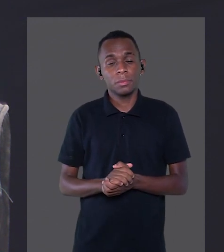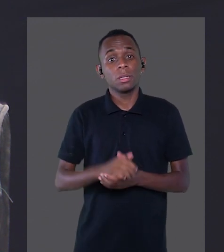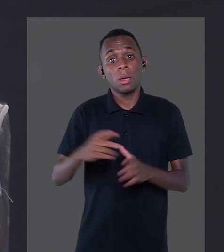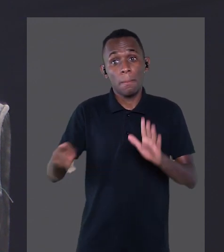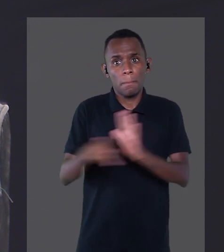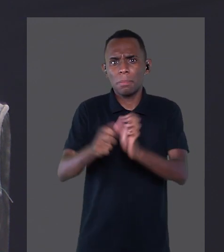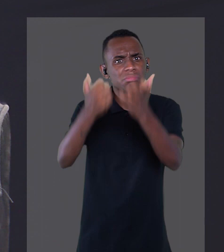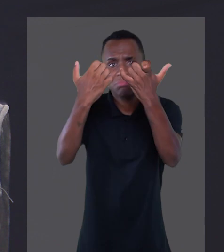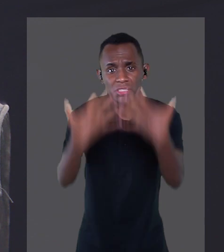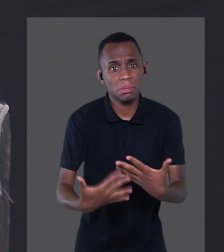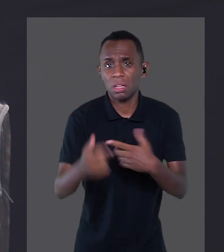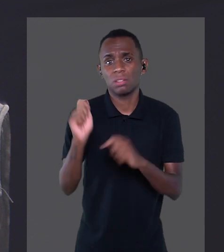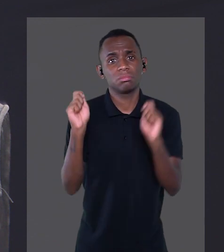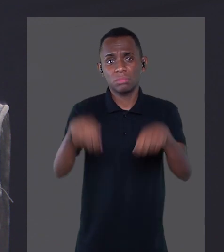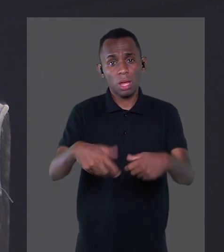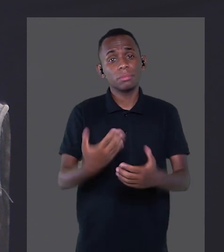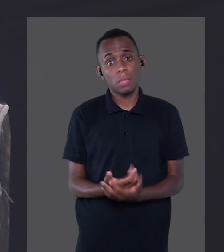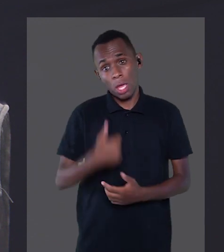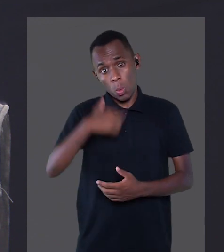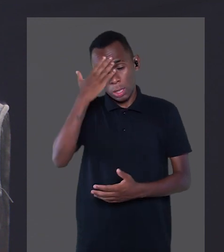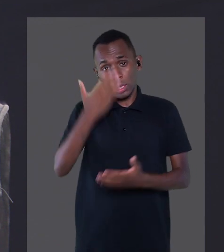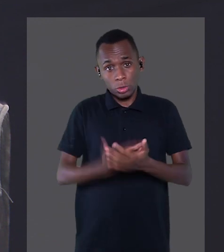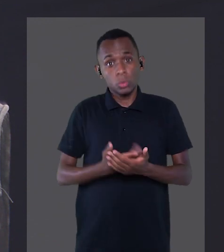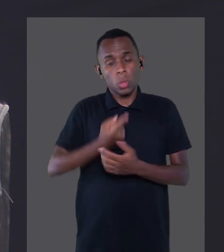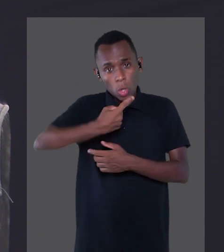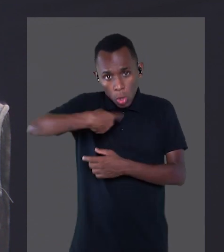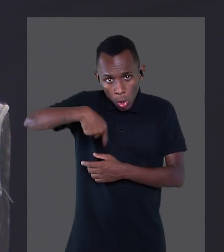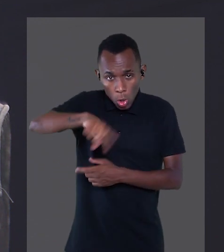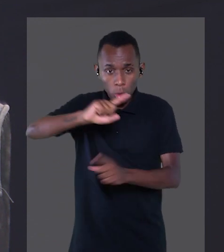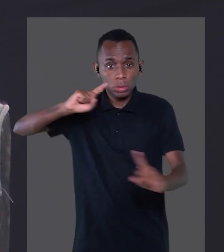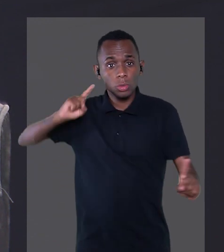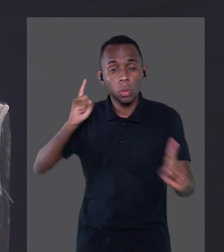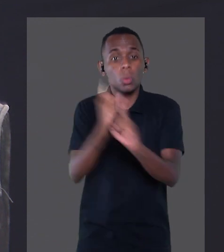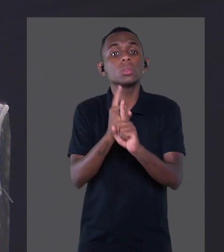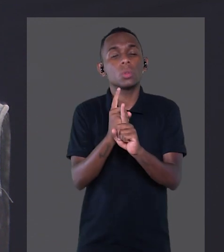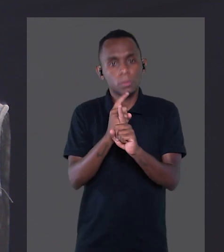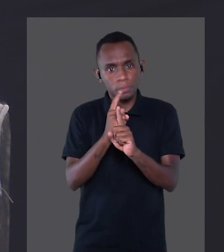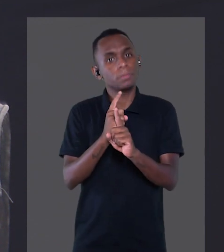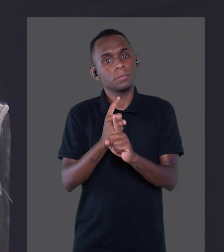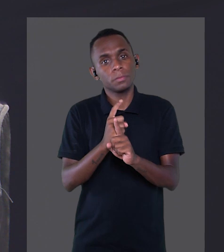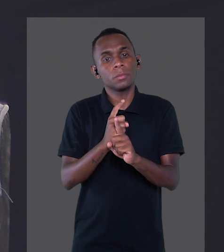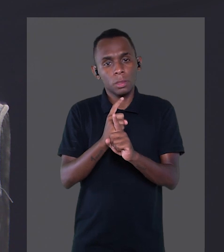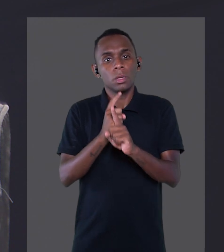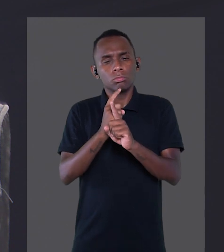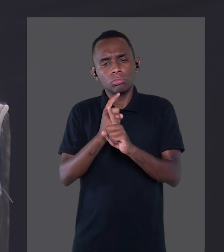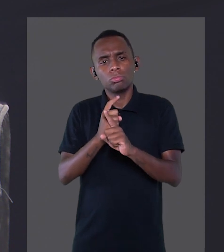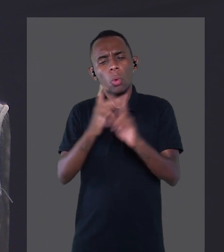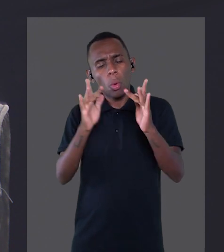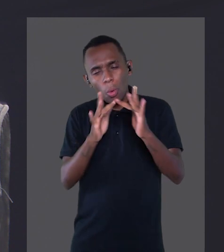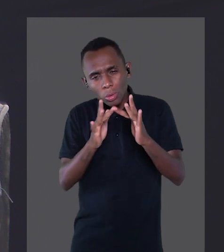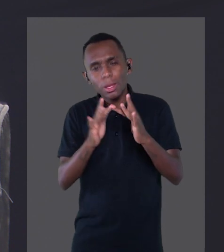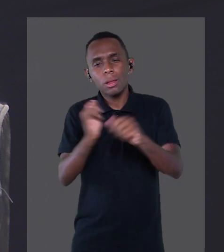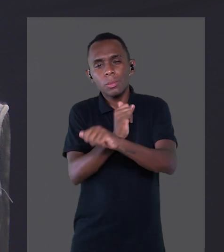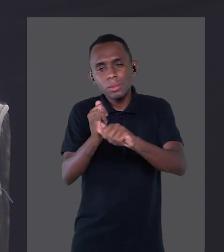domínio do inexplicável mesmo. E eu acho que a gente encontrou uma afinidade, uma forma